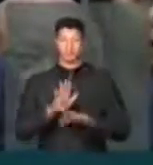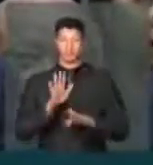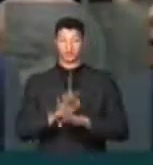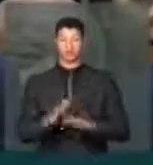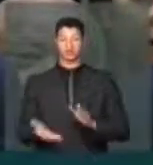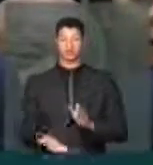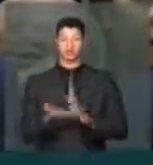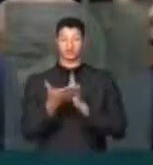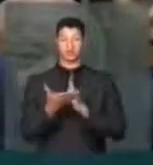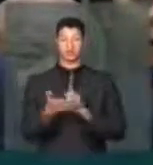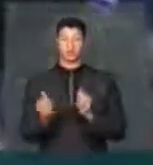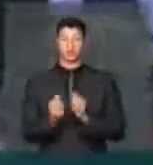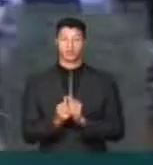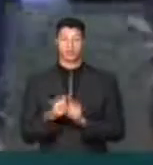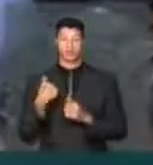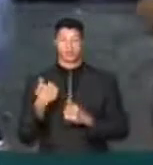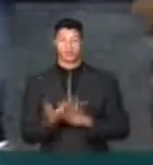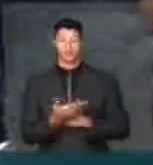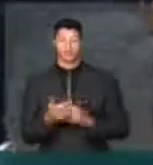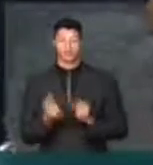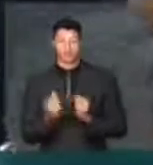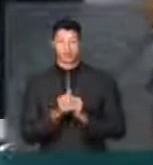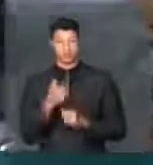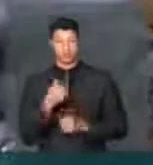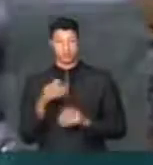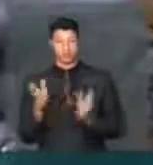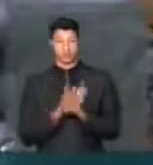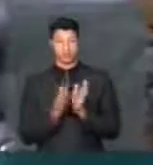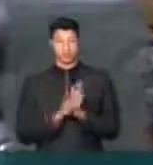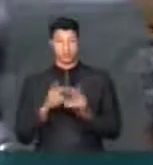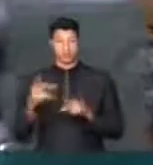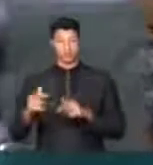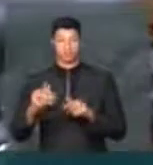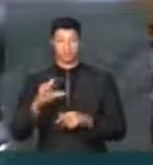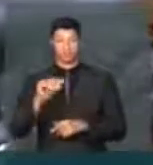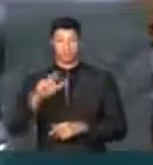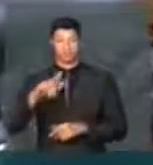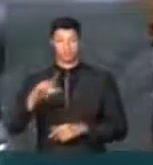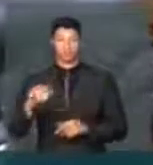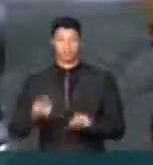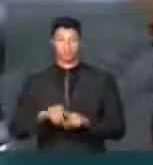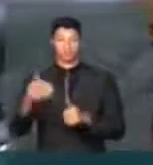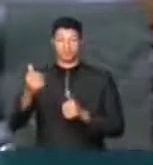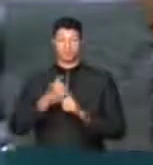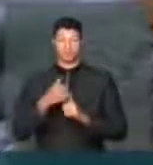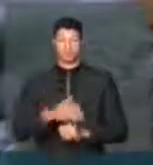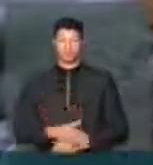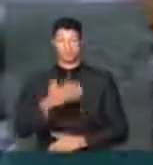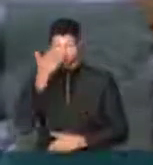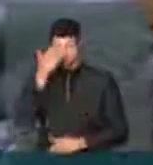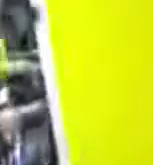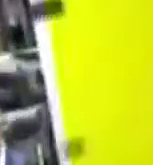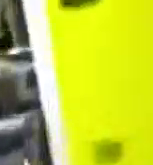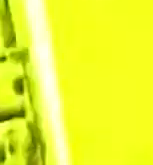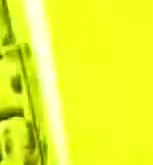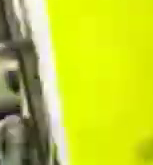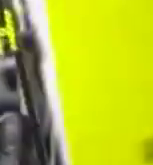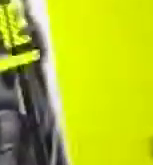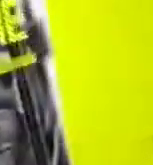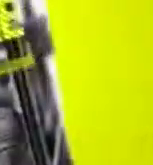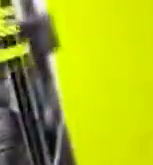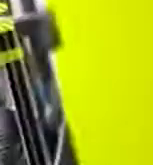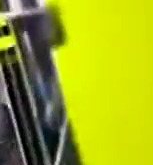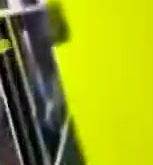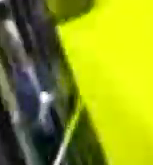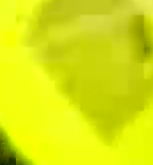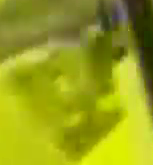nessa empreitada. Conte conosco, conte comigo e parabéns pelo cargo que o senhor também está assumindo. Obrigado, presidente. Não